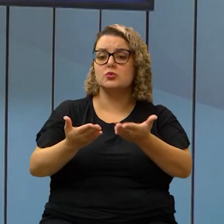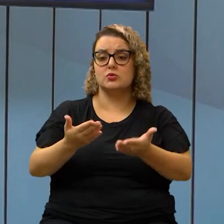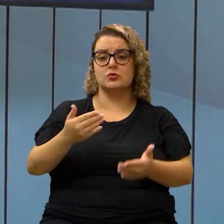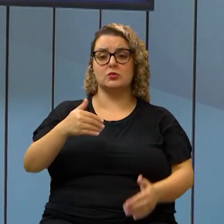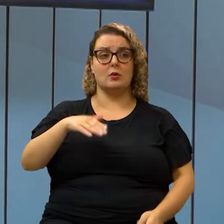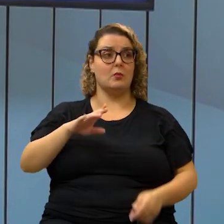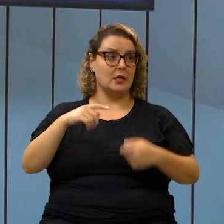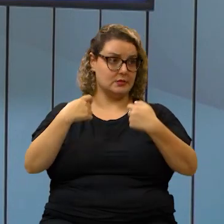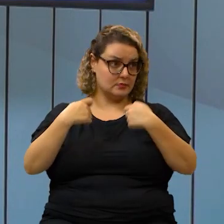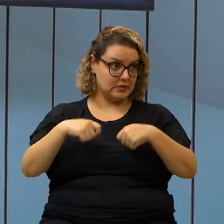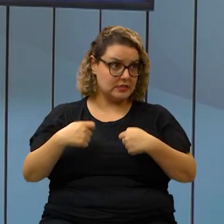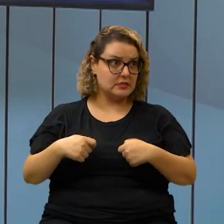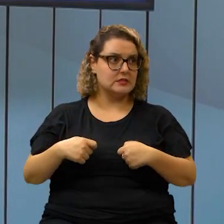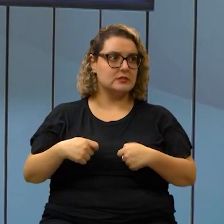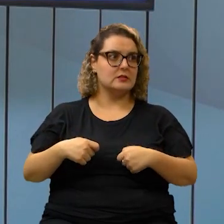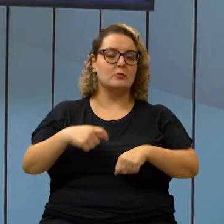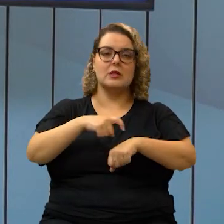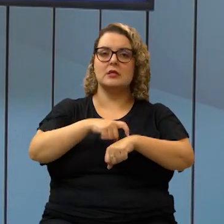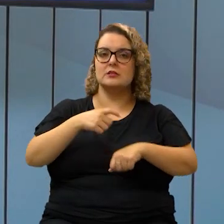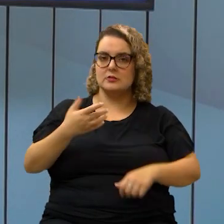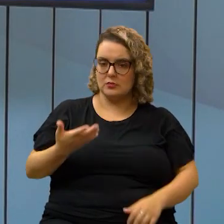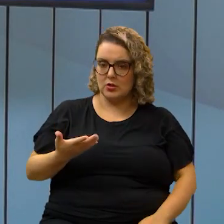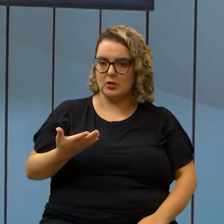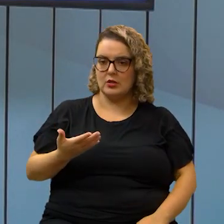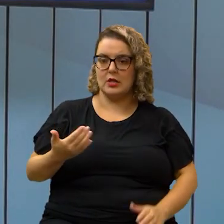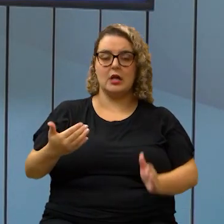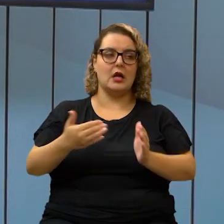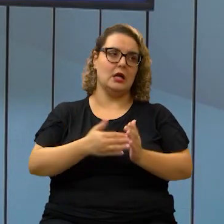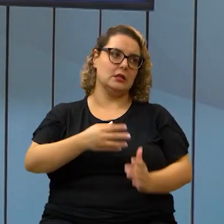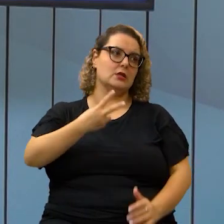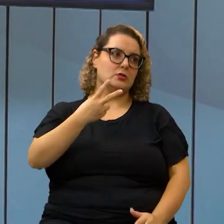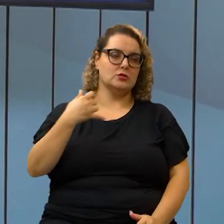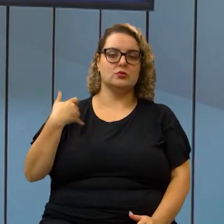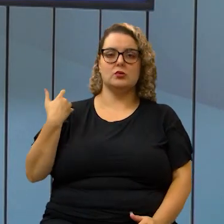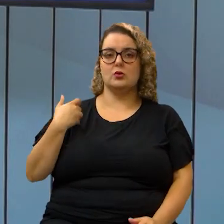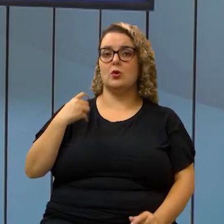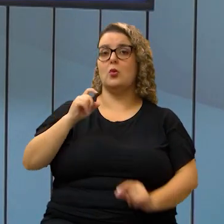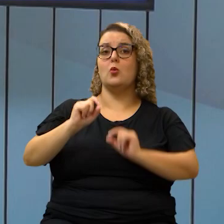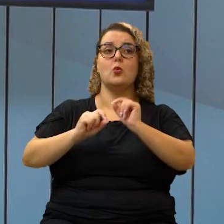né? Até os 2 anos de idade. O que que é imprescindível as mães fazerem?